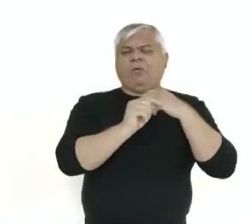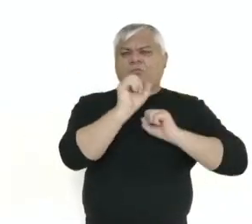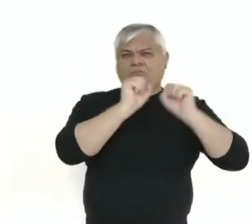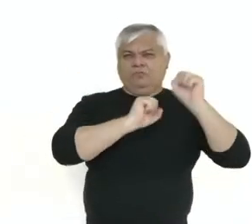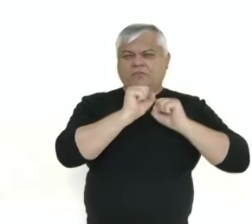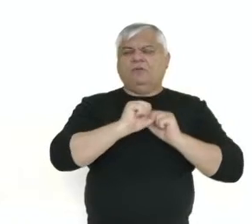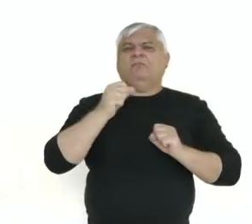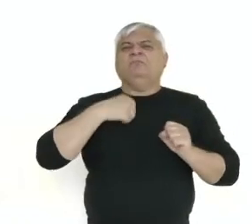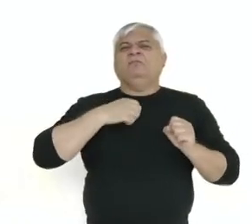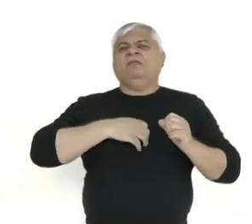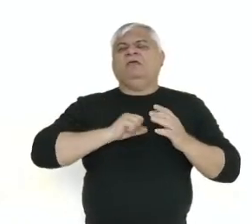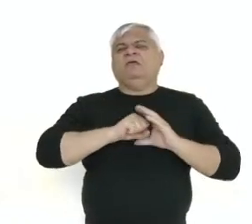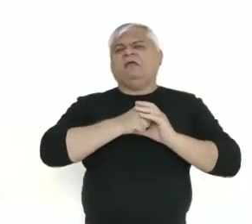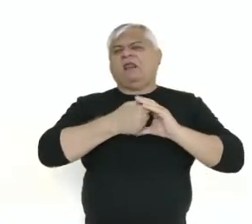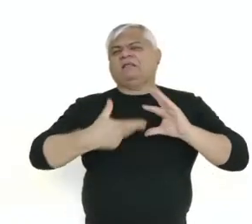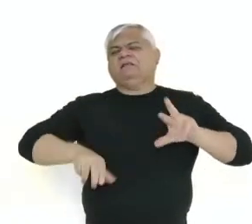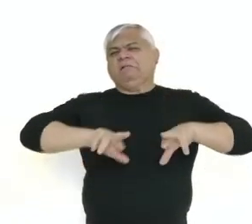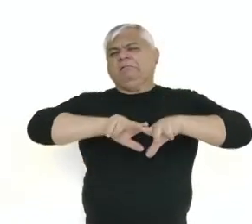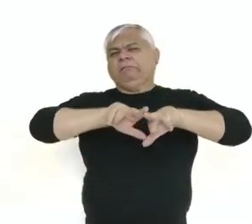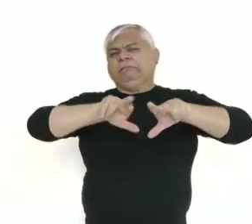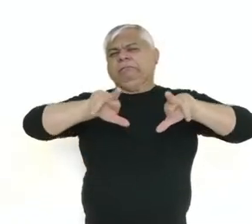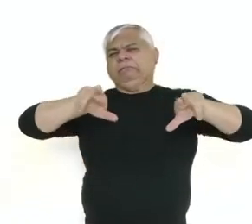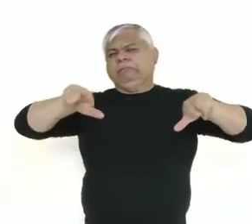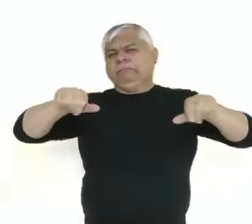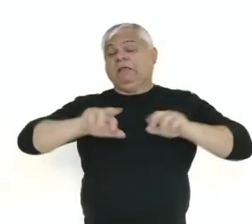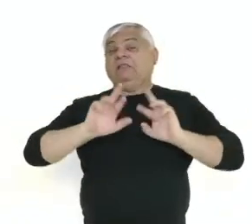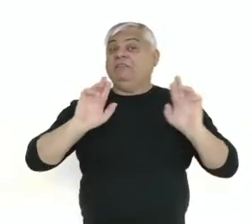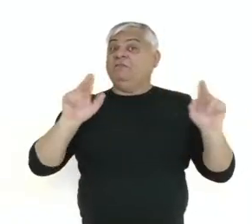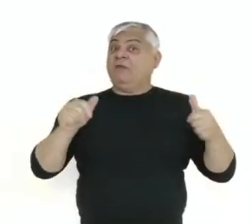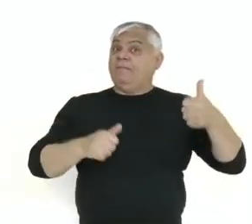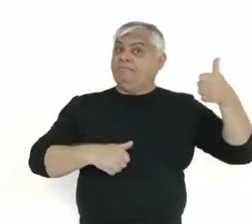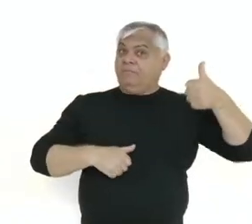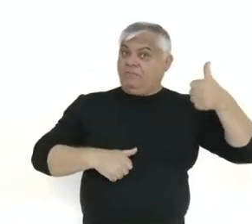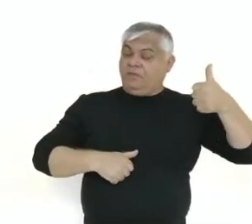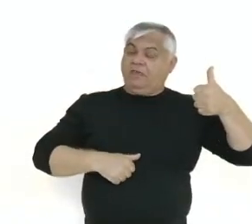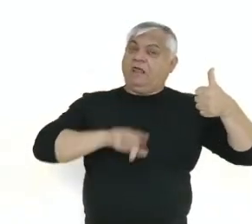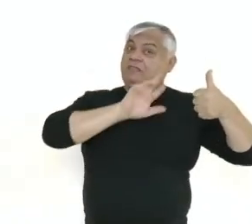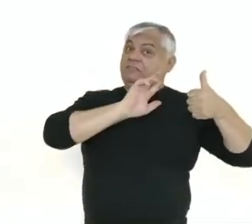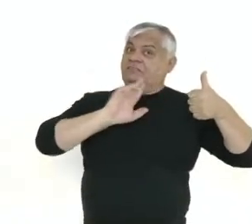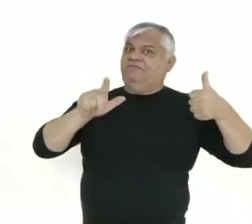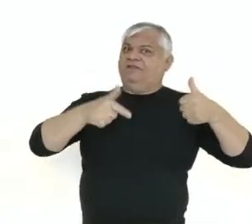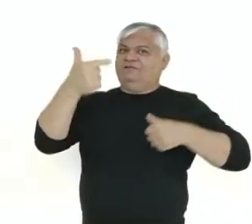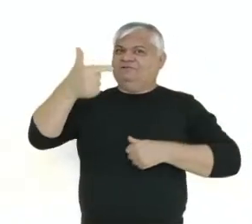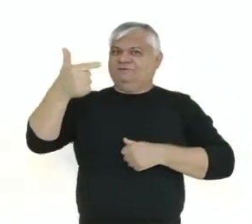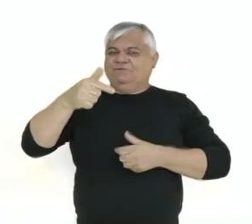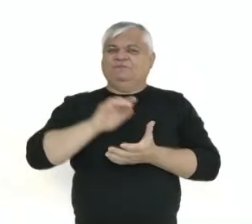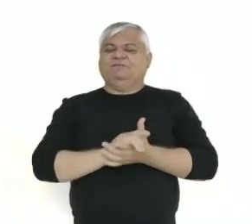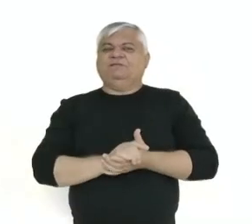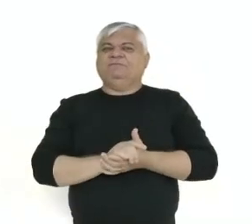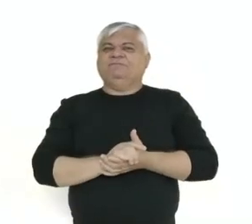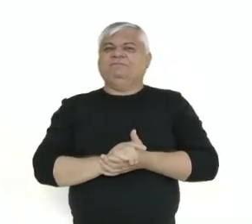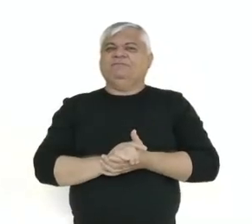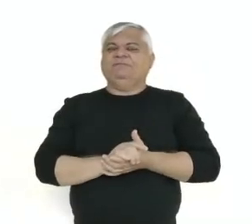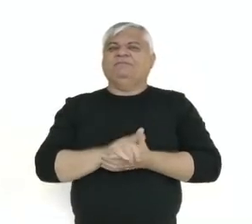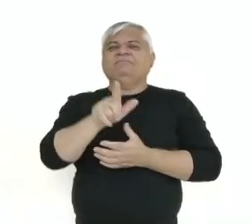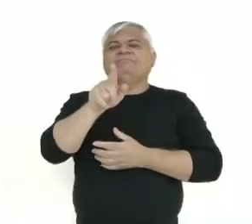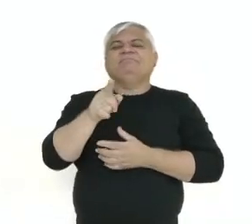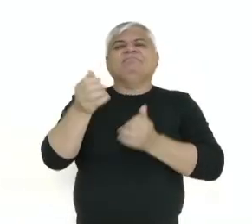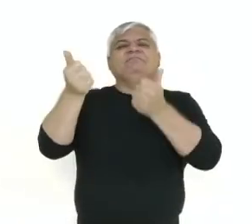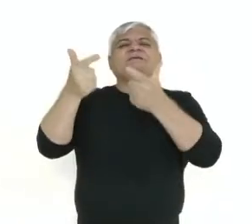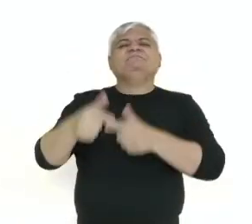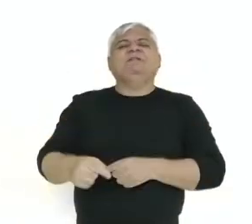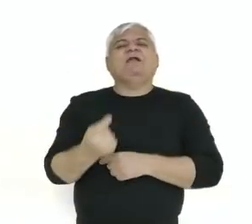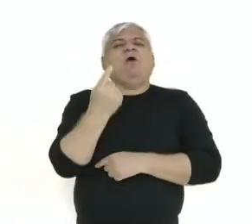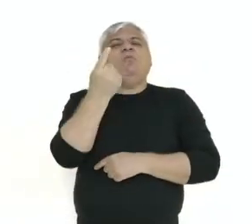várias características que a diferenciam da a primeira revolução industrial. Cite uma característica que diferencie